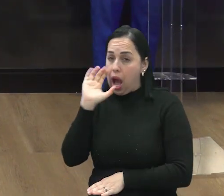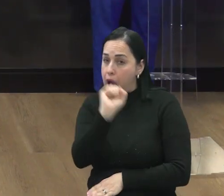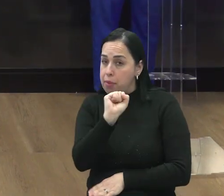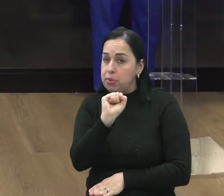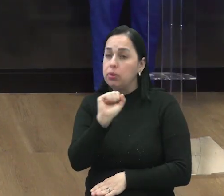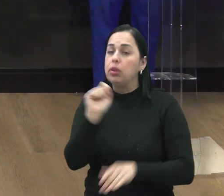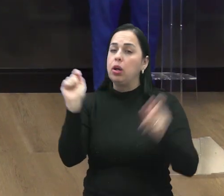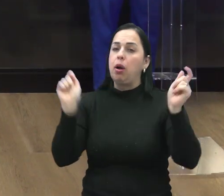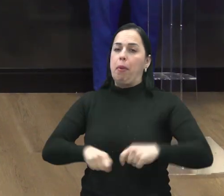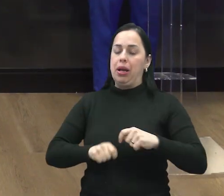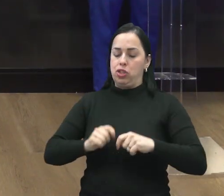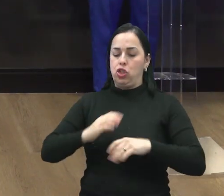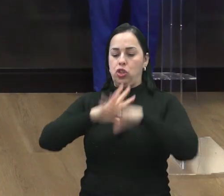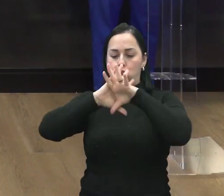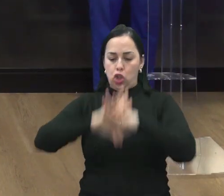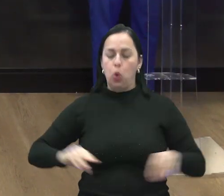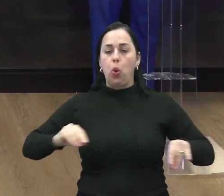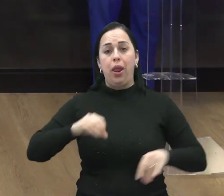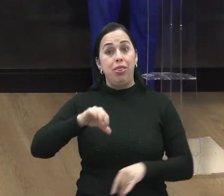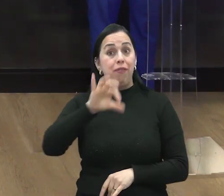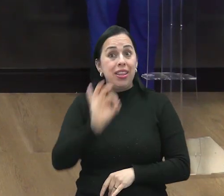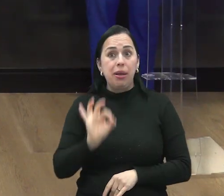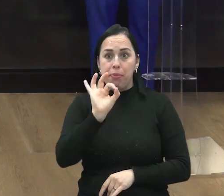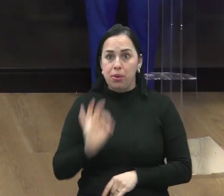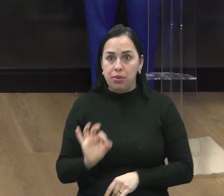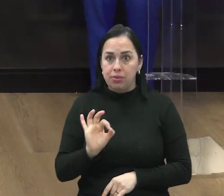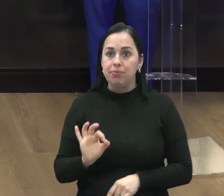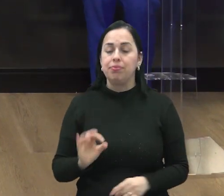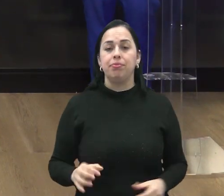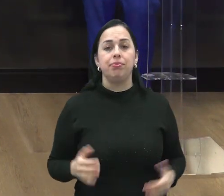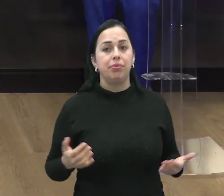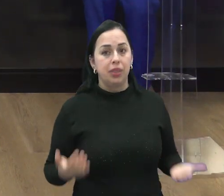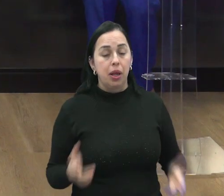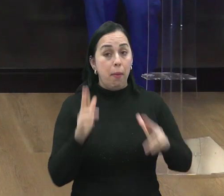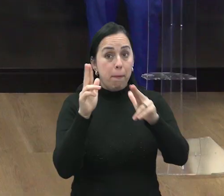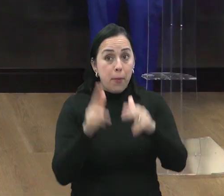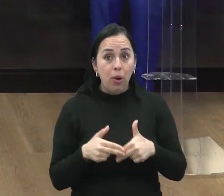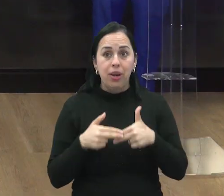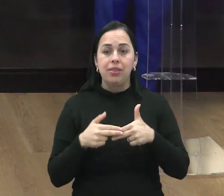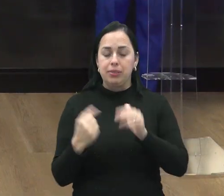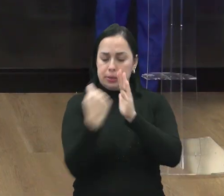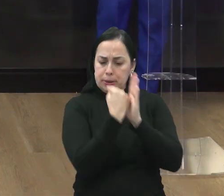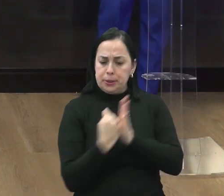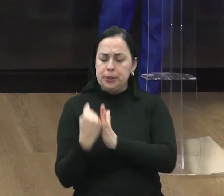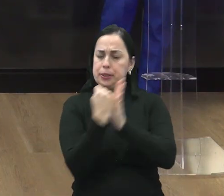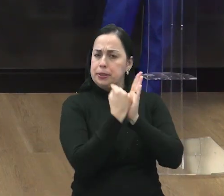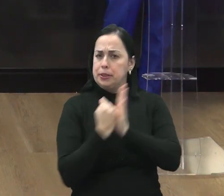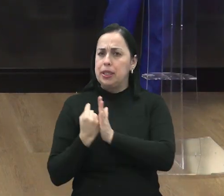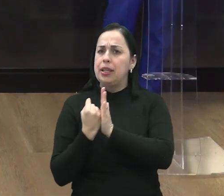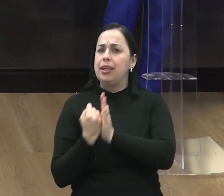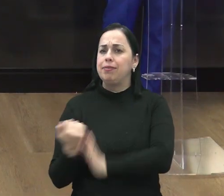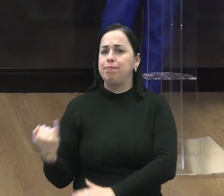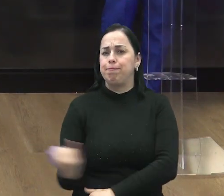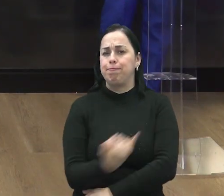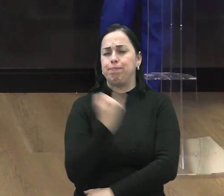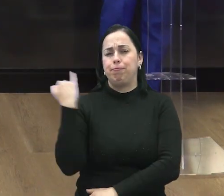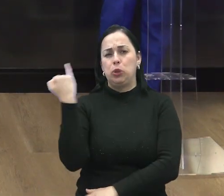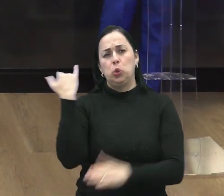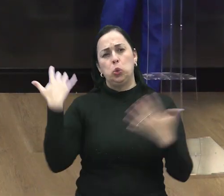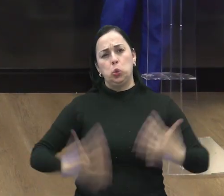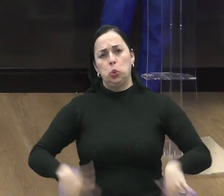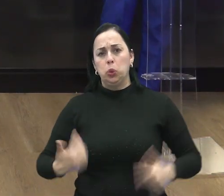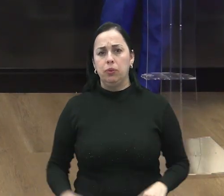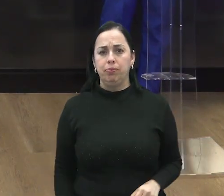a 90% quando ela é descoberta no estágio inicial. Por isso, os exames preventivos são